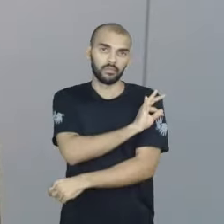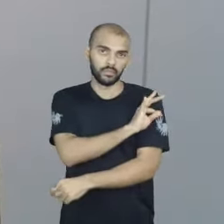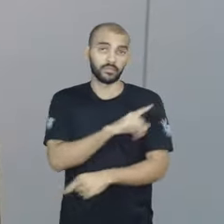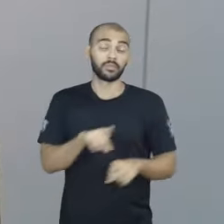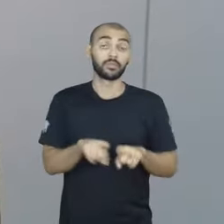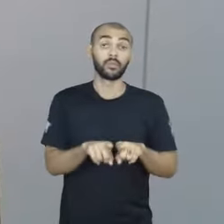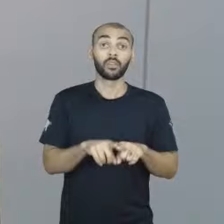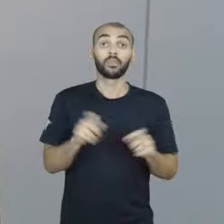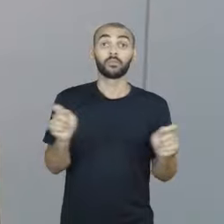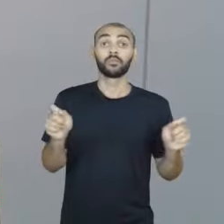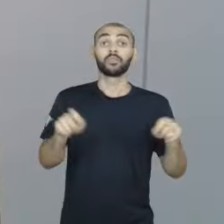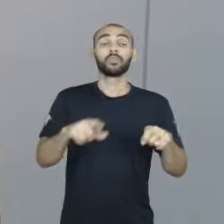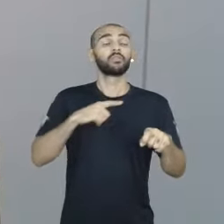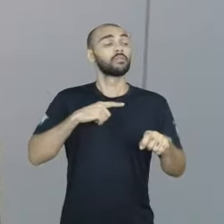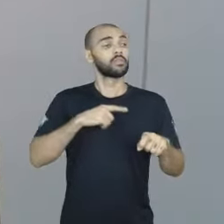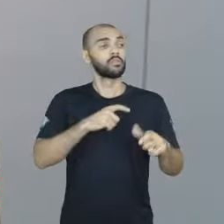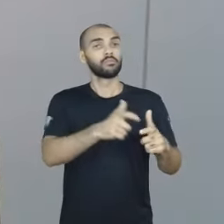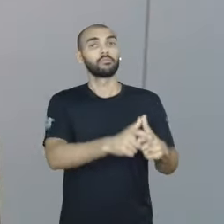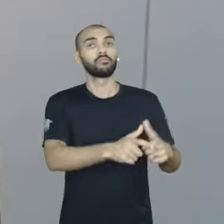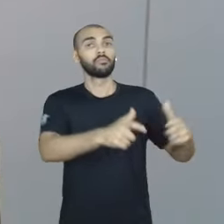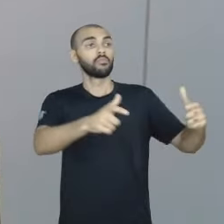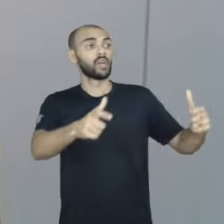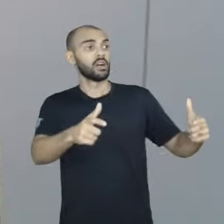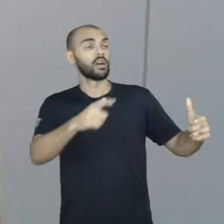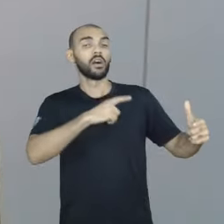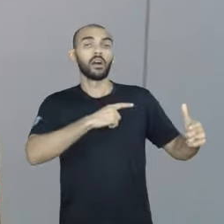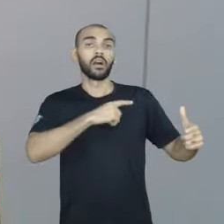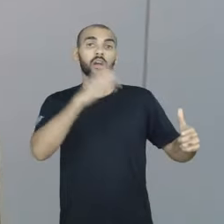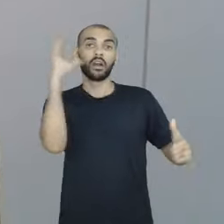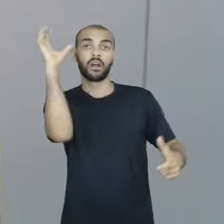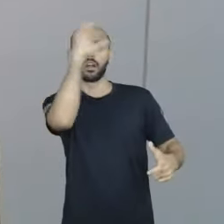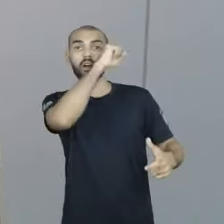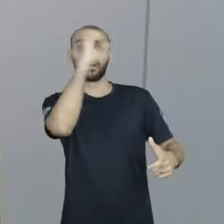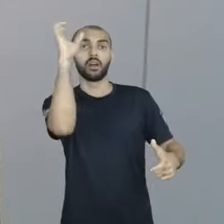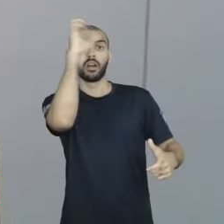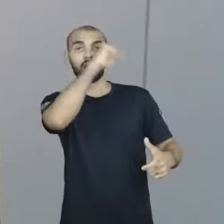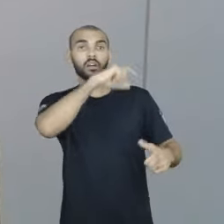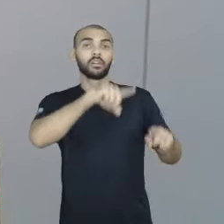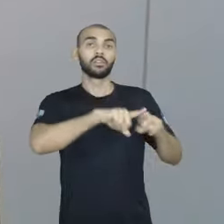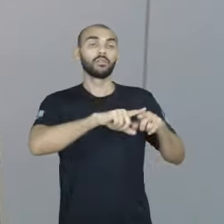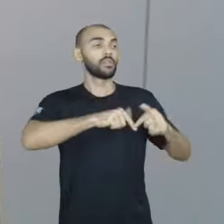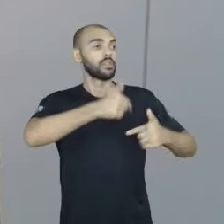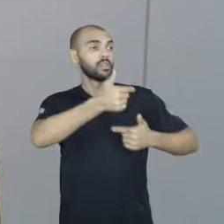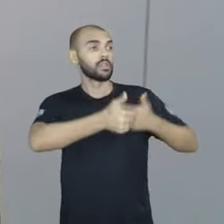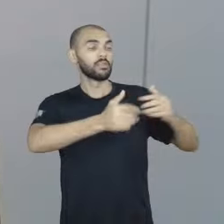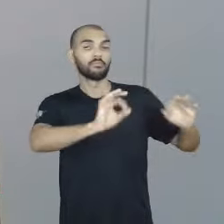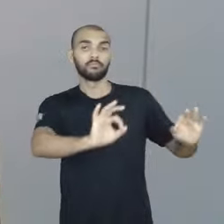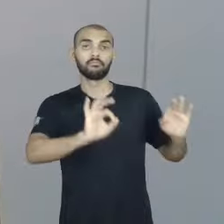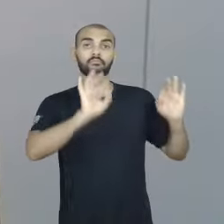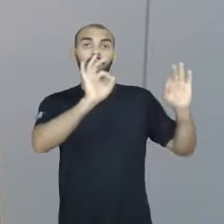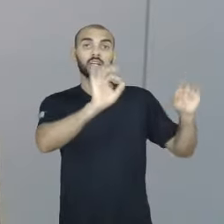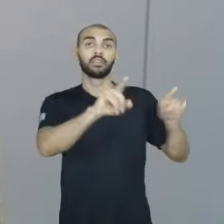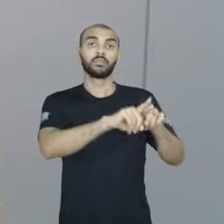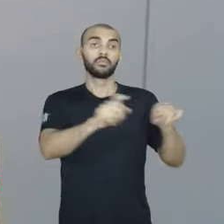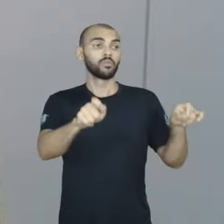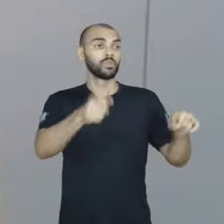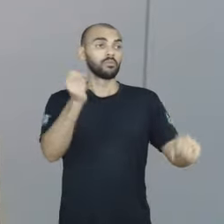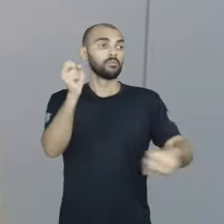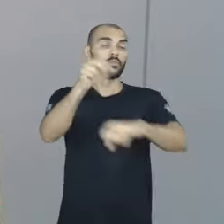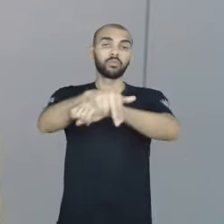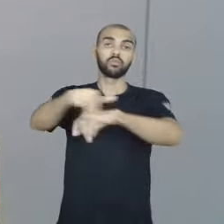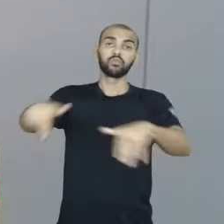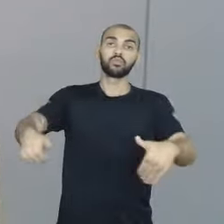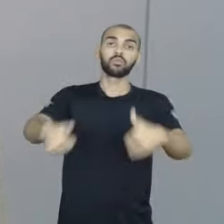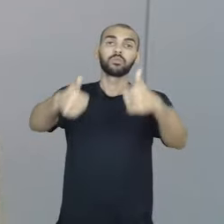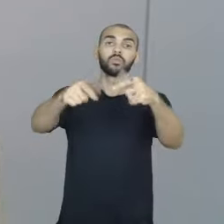para uma parte significativa da população melhorar a sua produtividade, melhorar a sua empregabilidade e